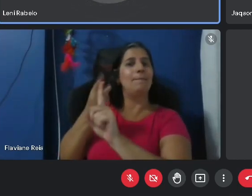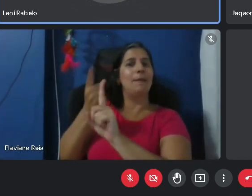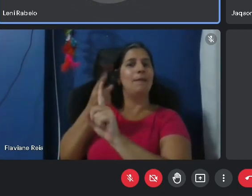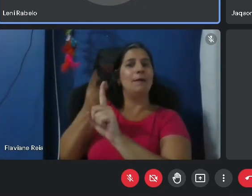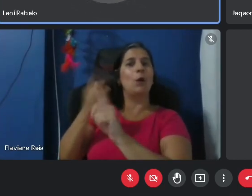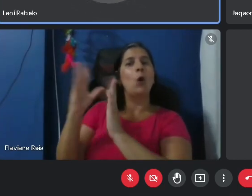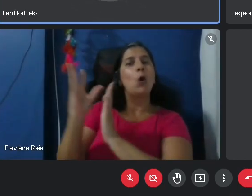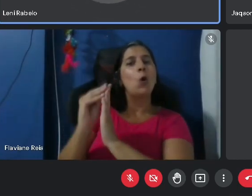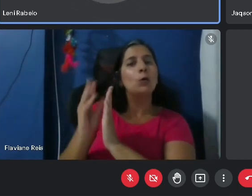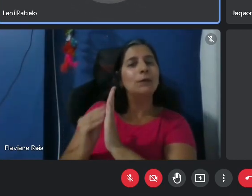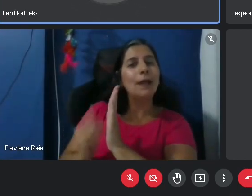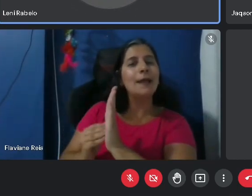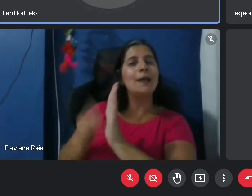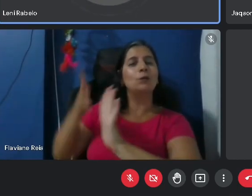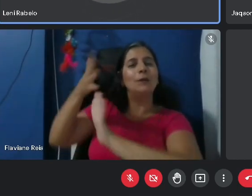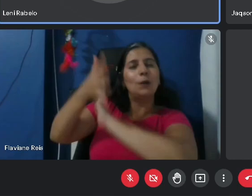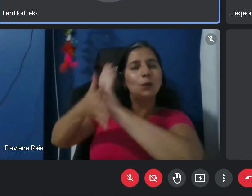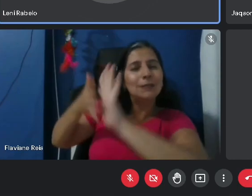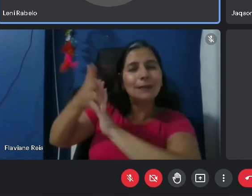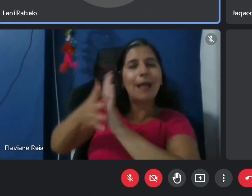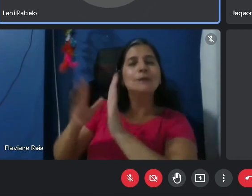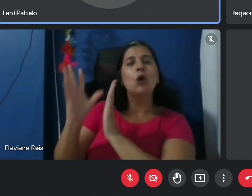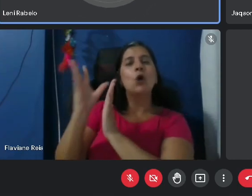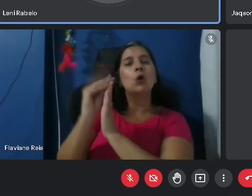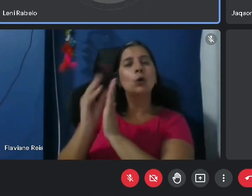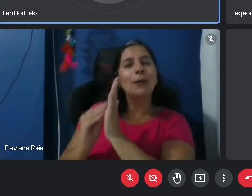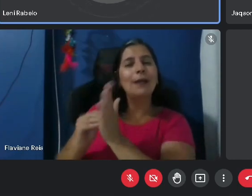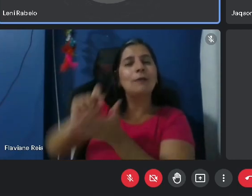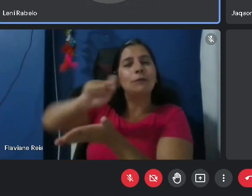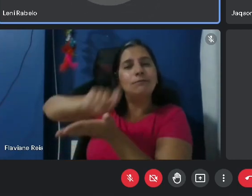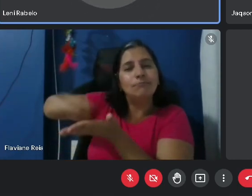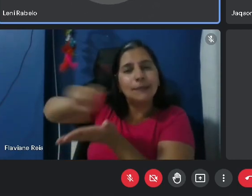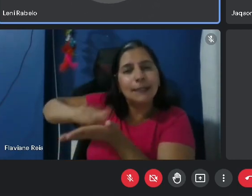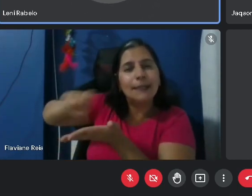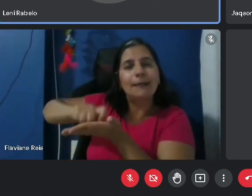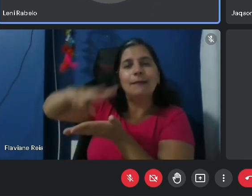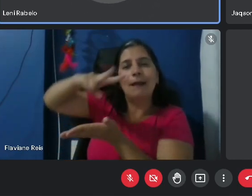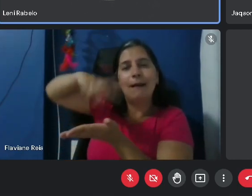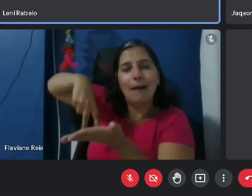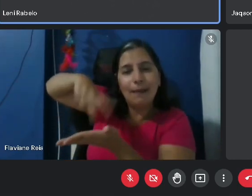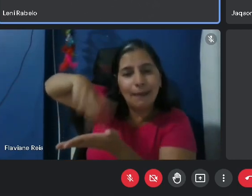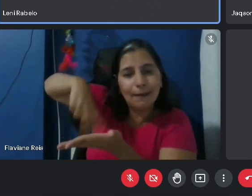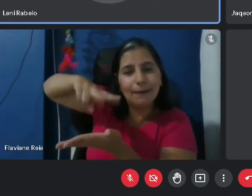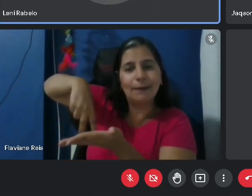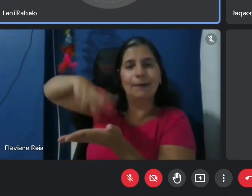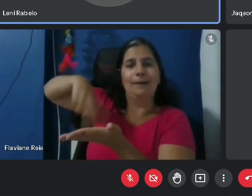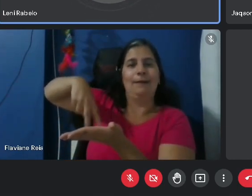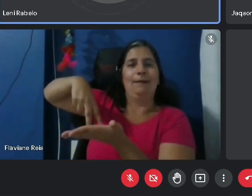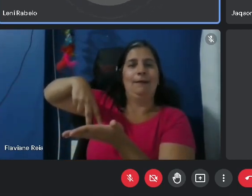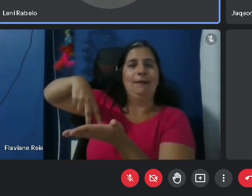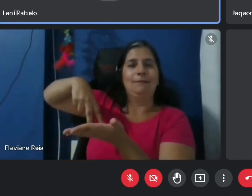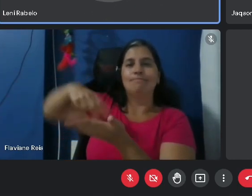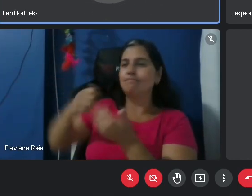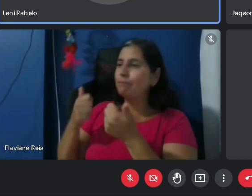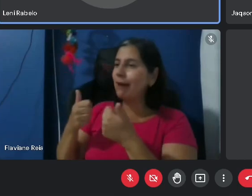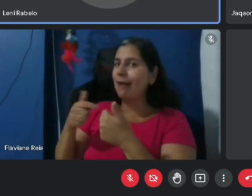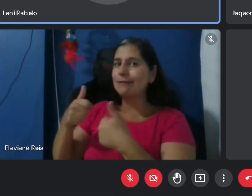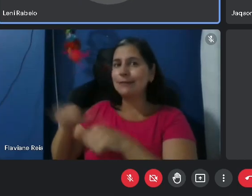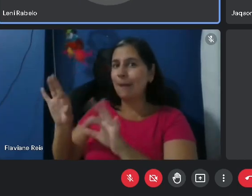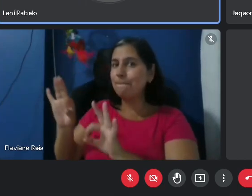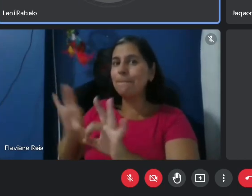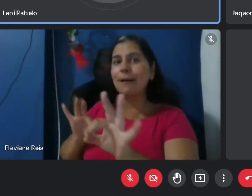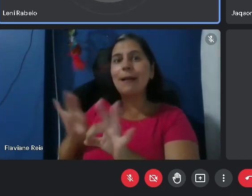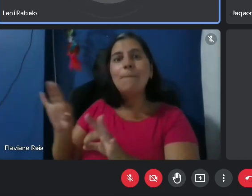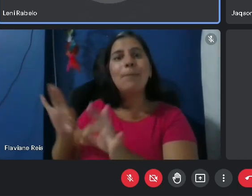o surdo ele precisa, primeiramente, aprender o contexto, aprender o conteúdo, escrever, aprender a